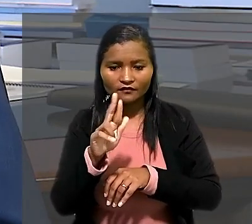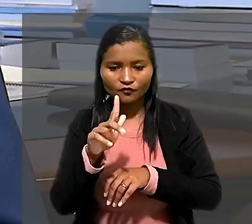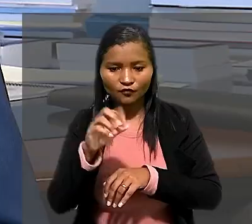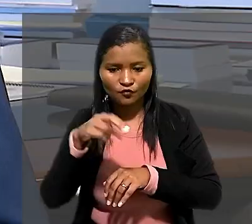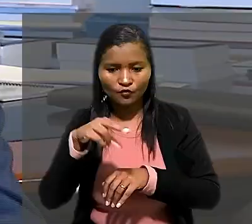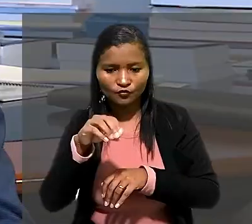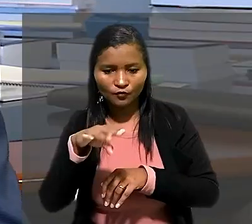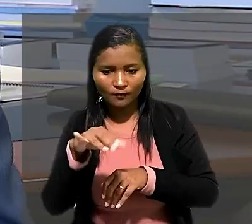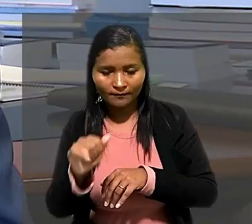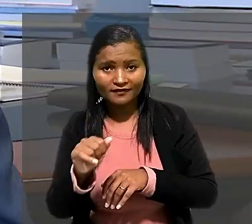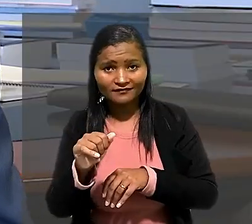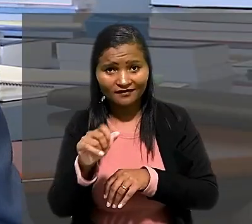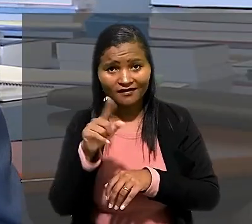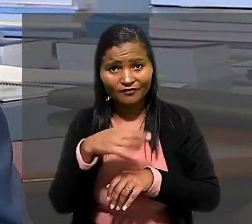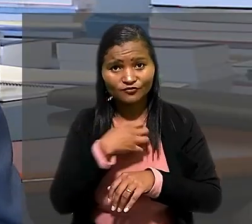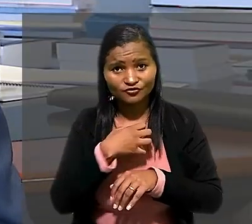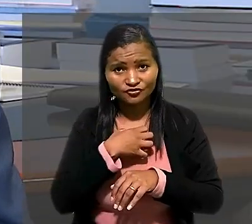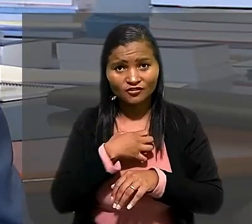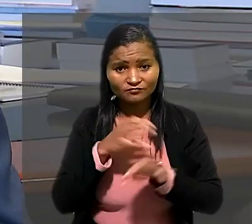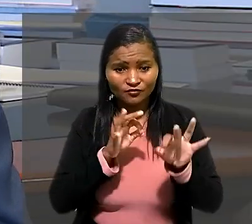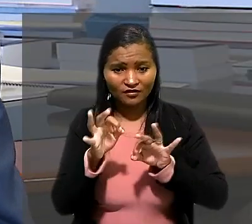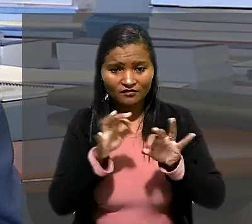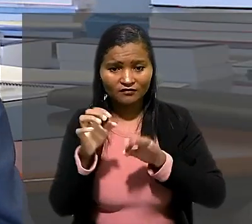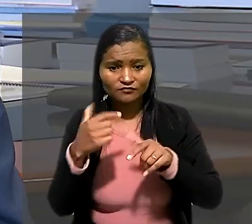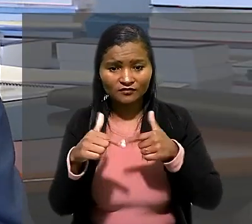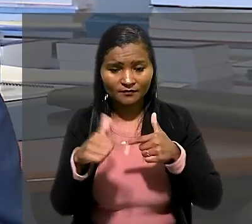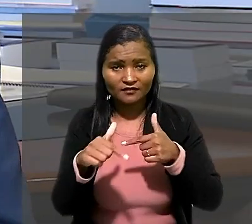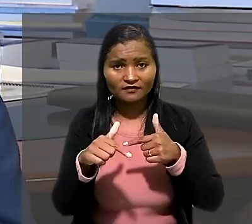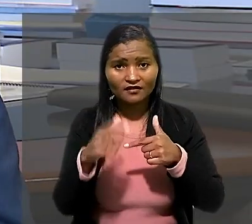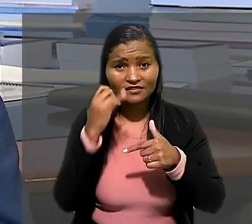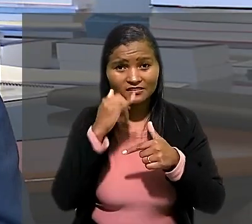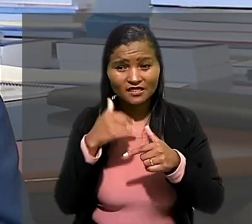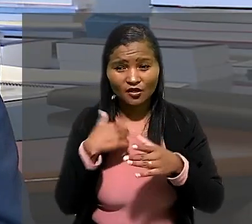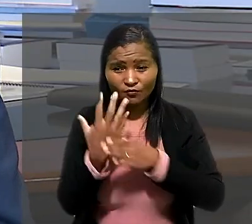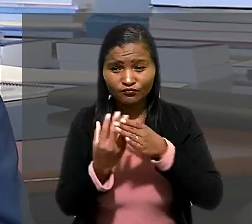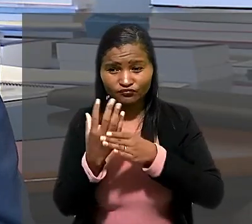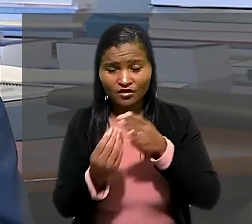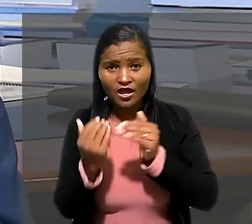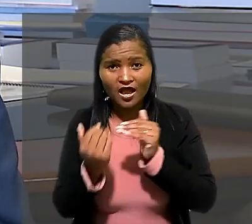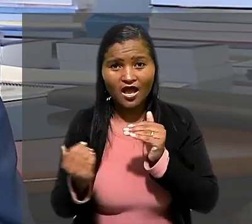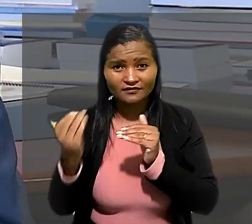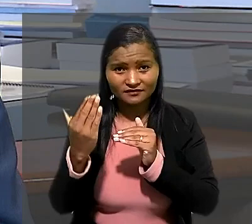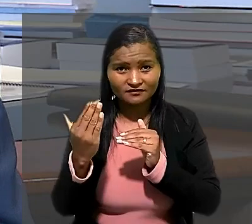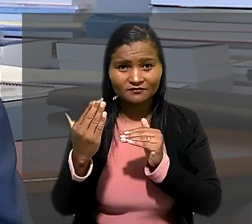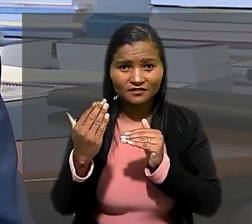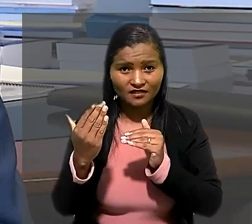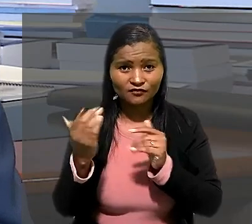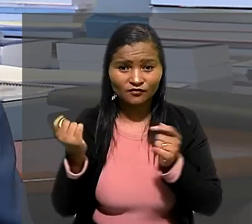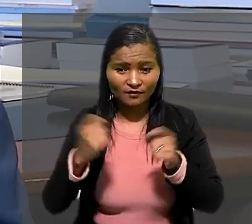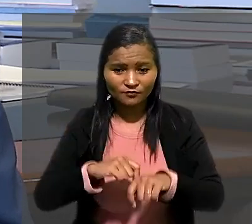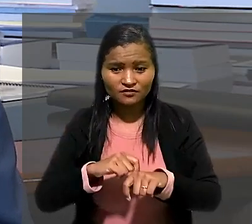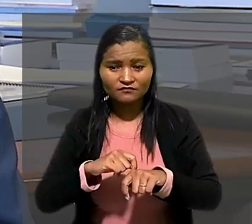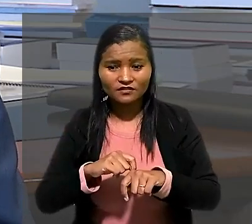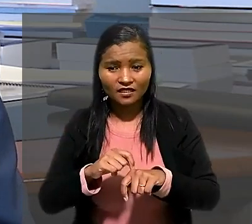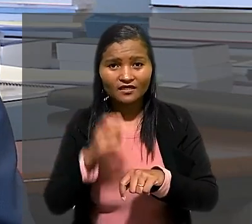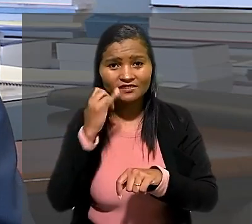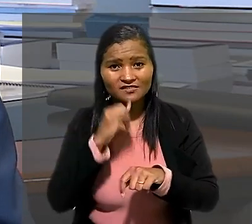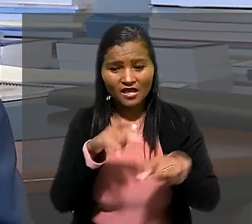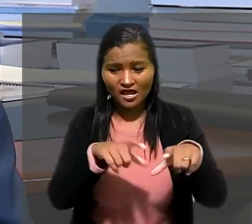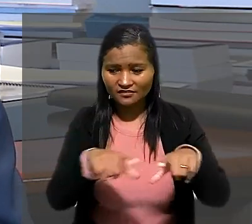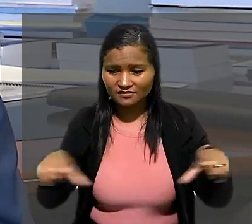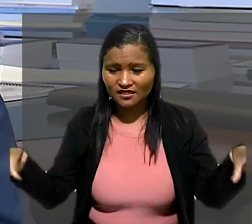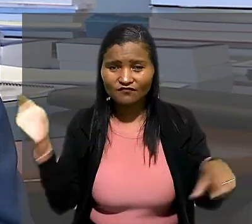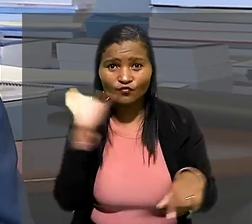chamada ergonomia. A ergonomia é a forma com que se dá a organização do trabalho. Se eu tenho um nível de produção de exigência acima do que